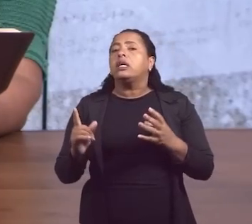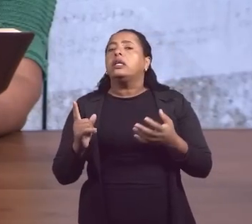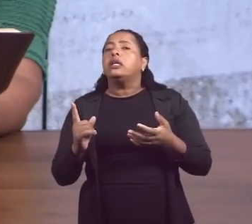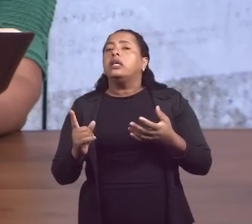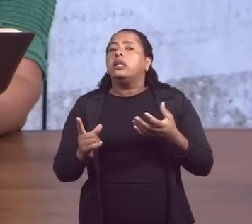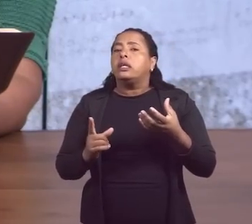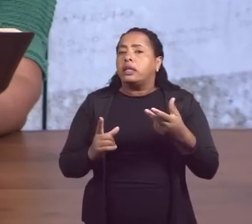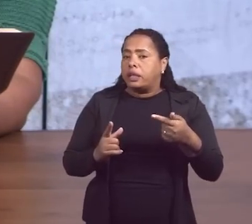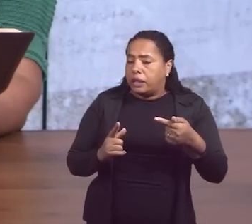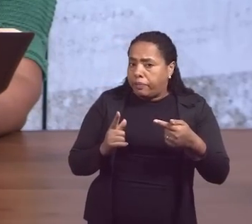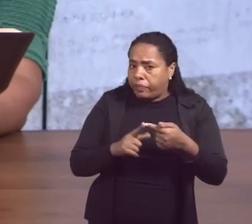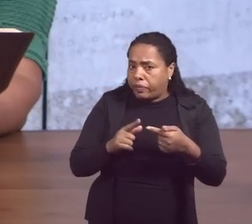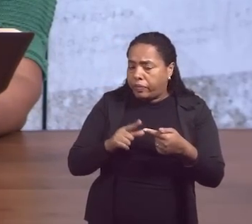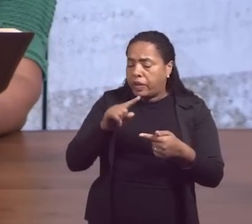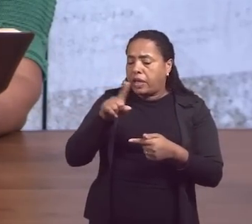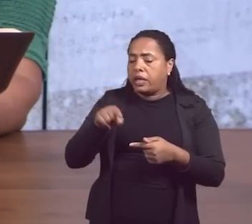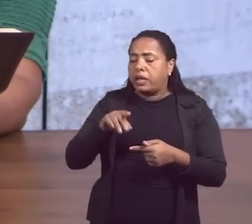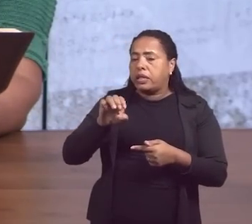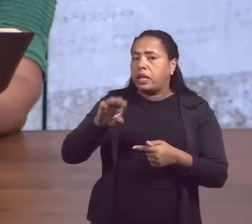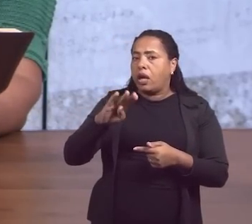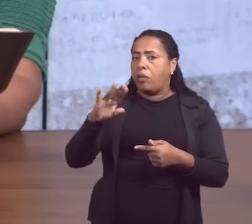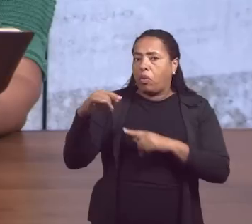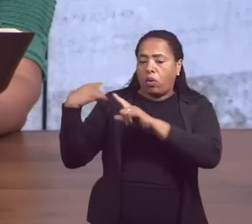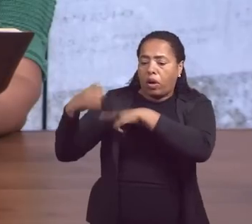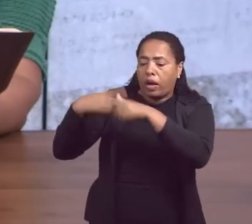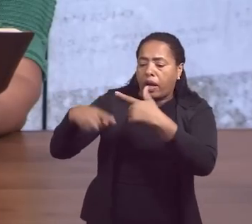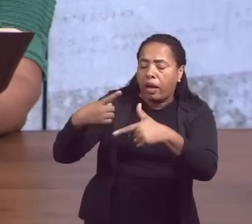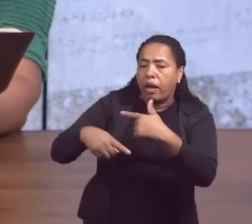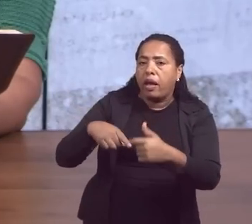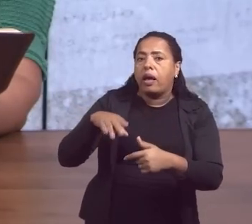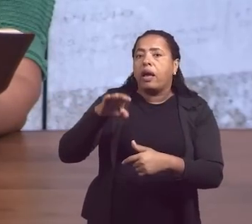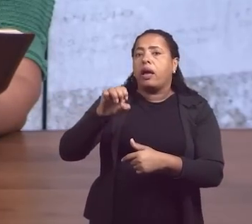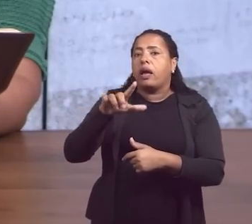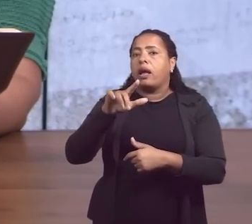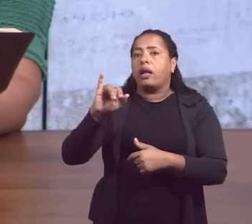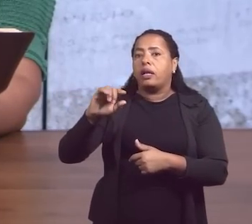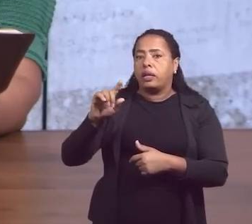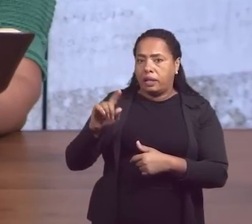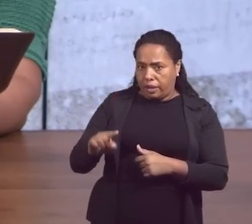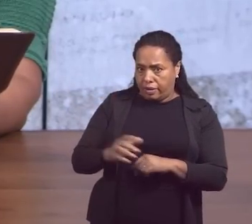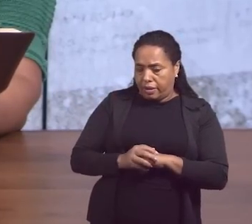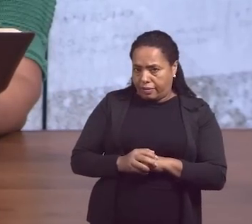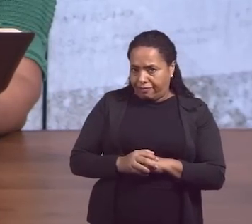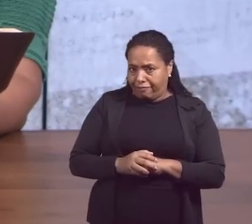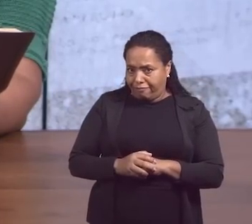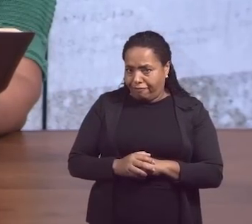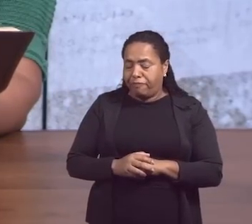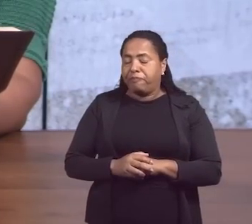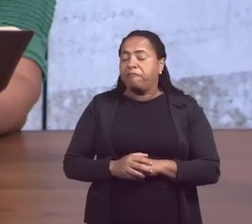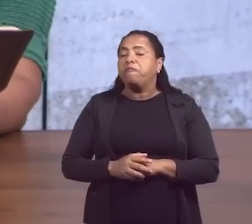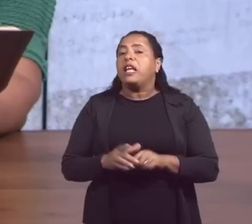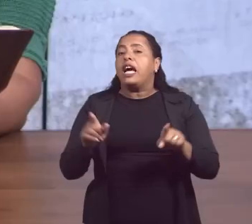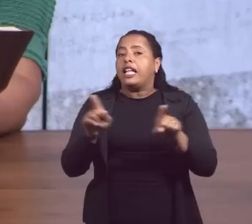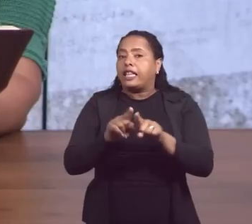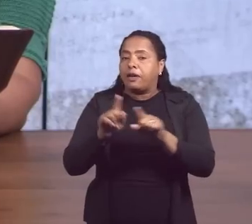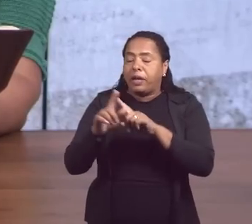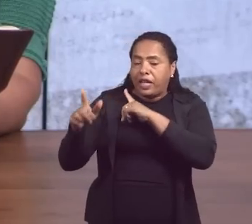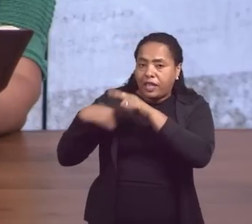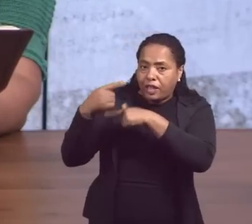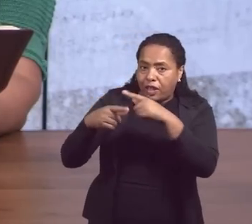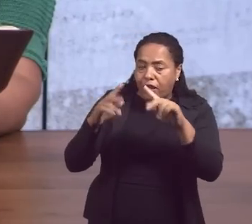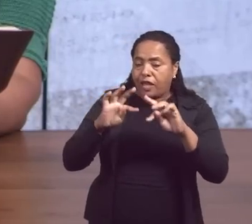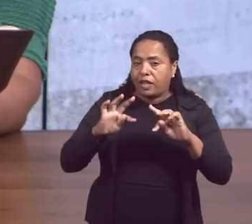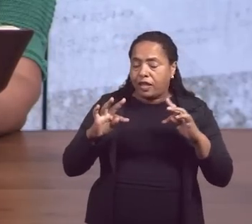filhos de Zebulon, o príncipe Elisafã, filho de Parna. E da tribo dos filhos de Issacar,